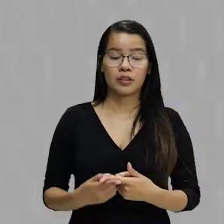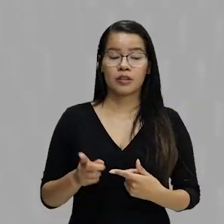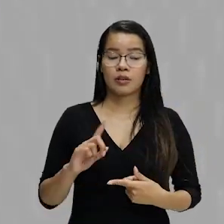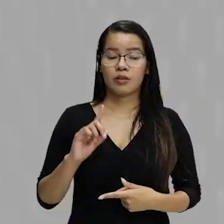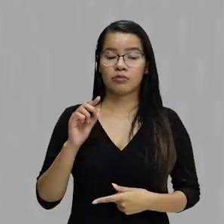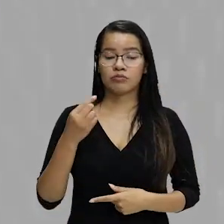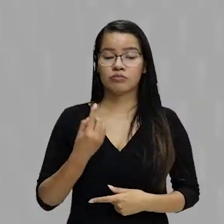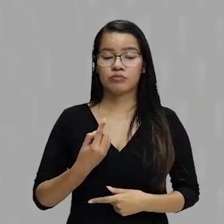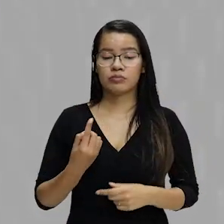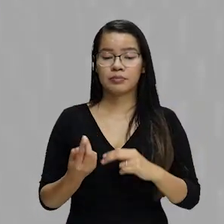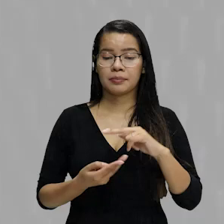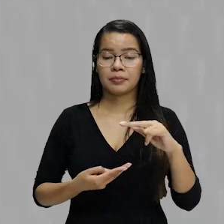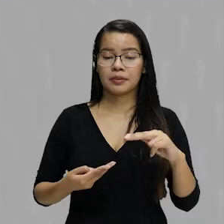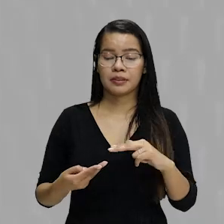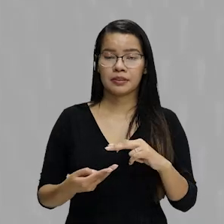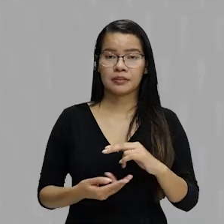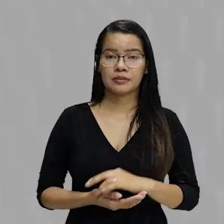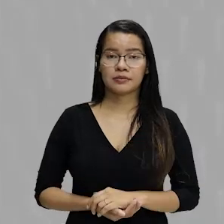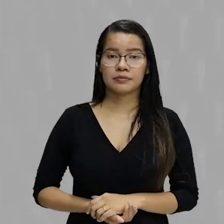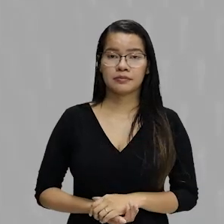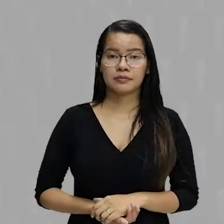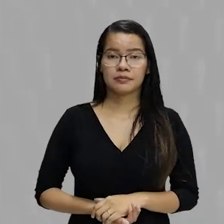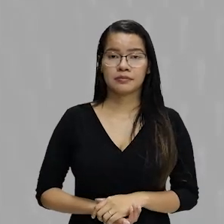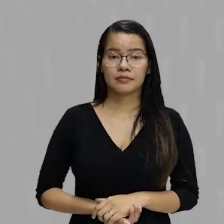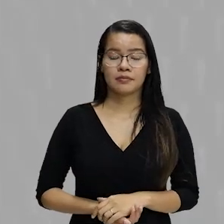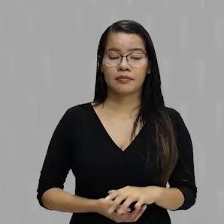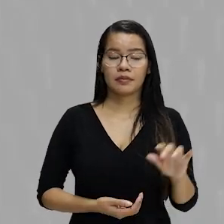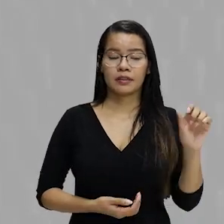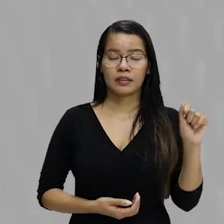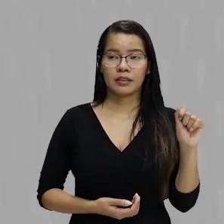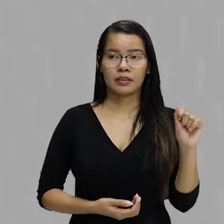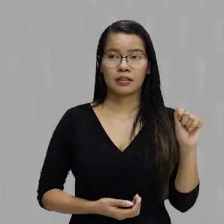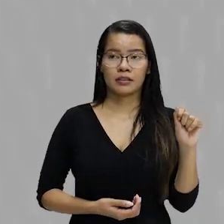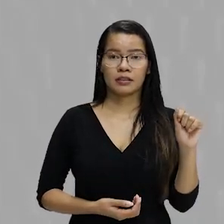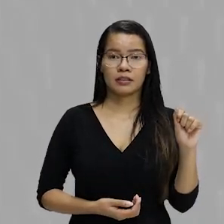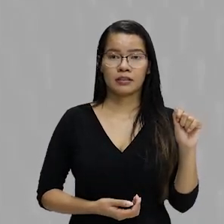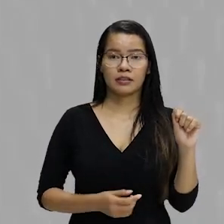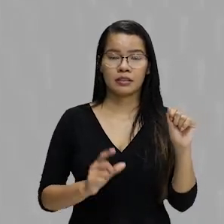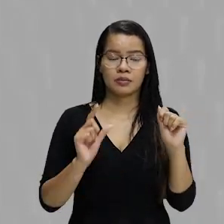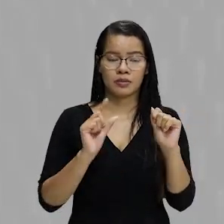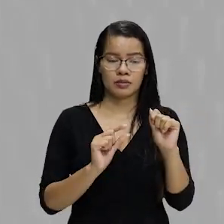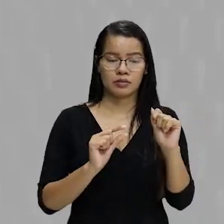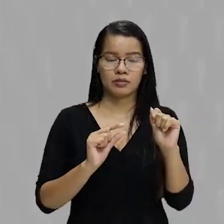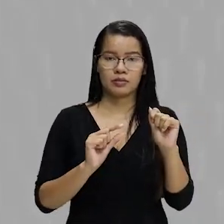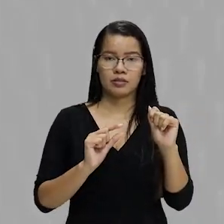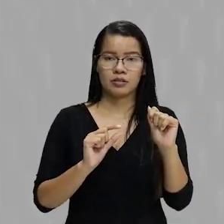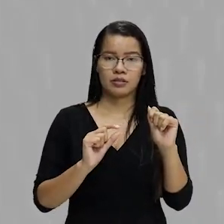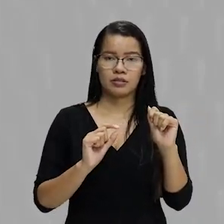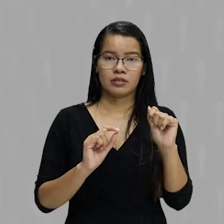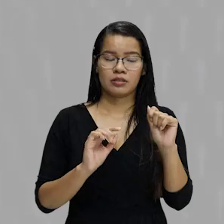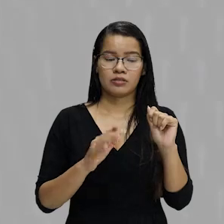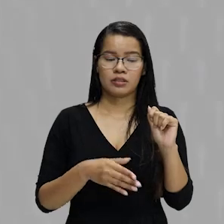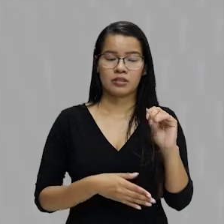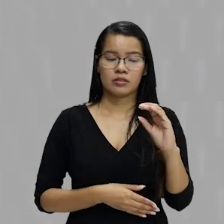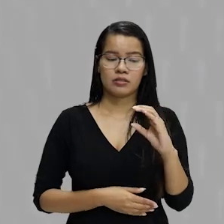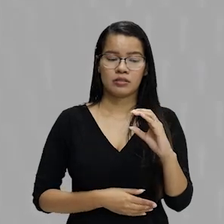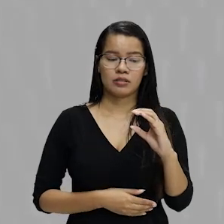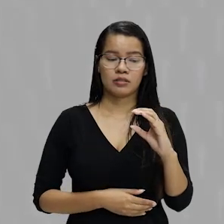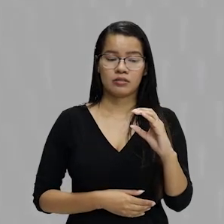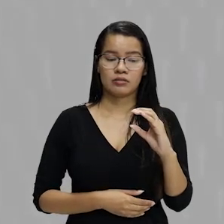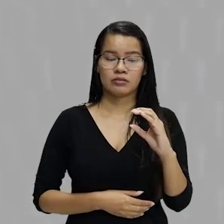planeta. Certo? A letra A, tamanho reduzido. Né? A letra C, seu